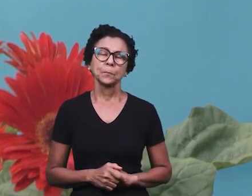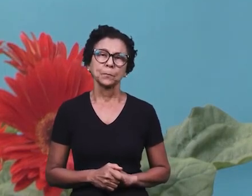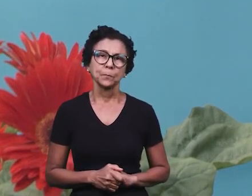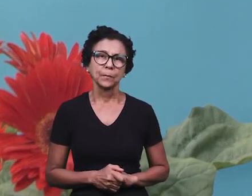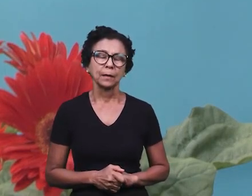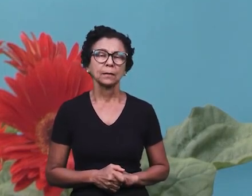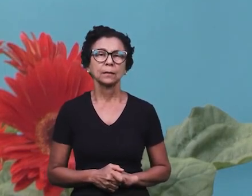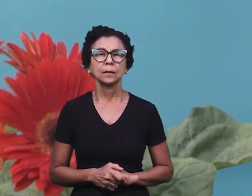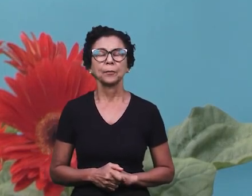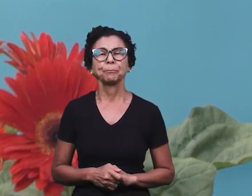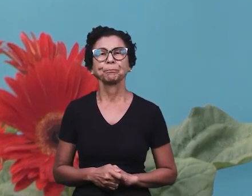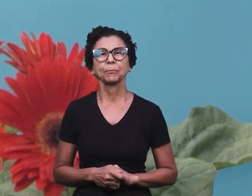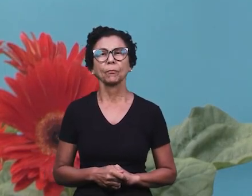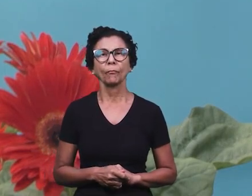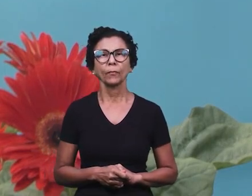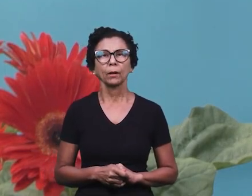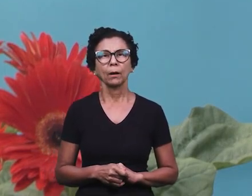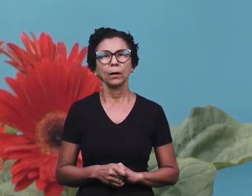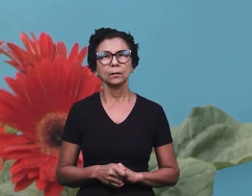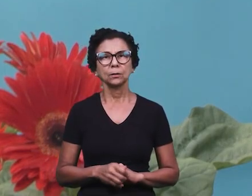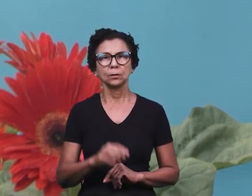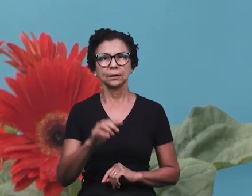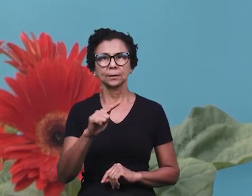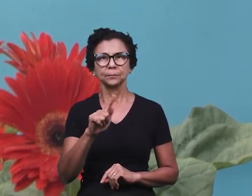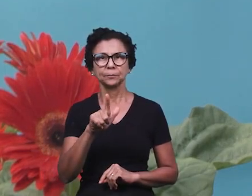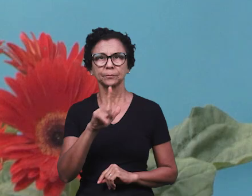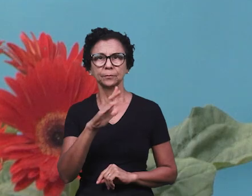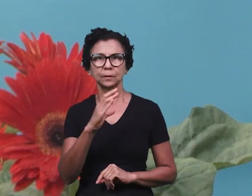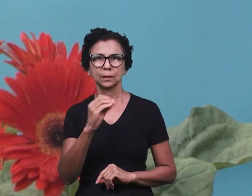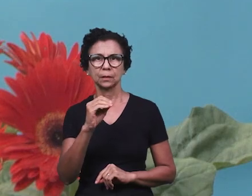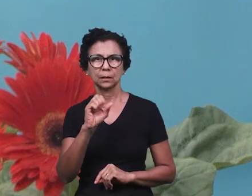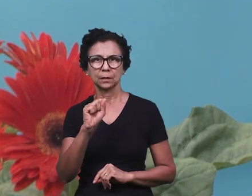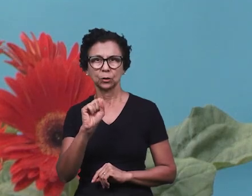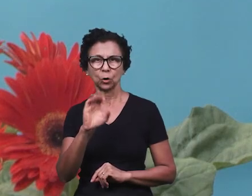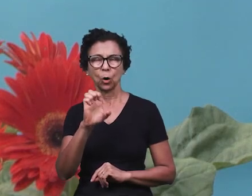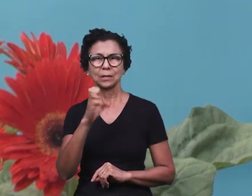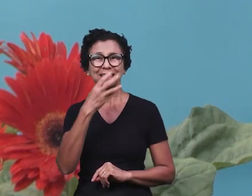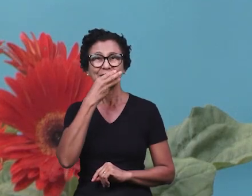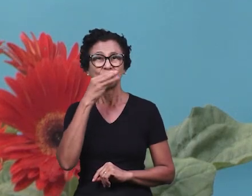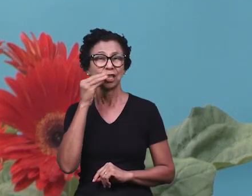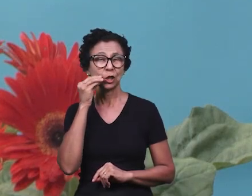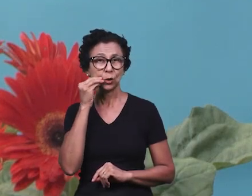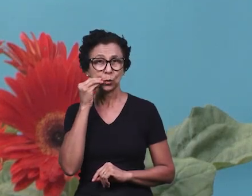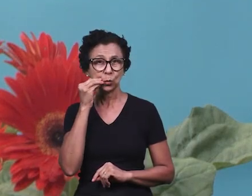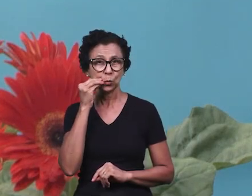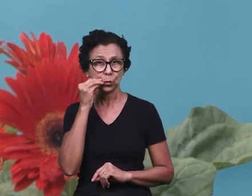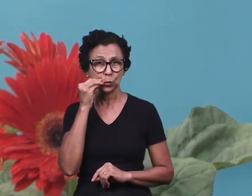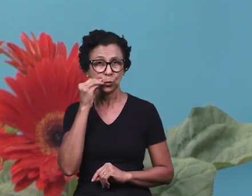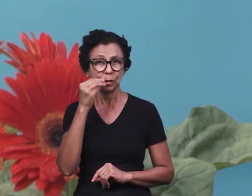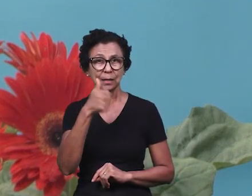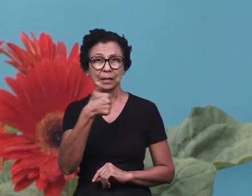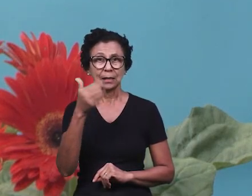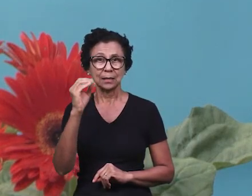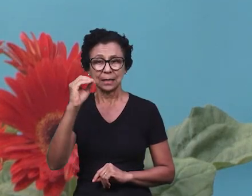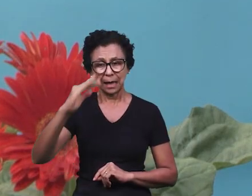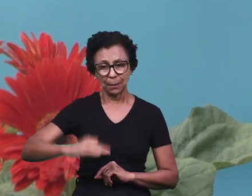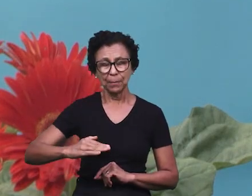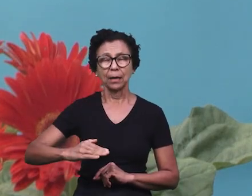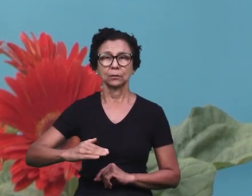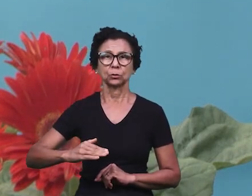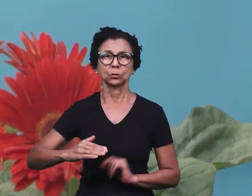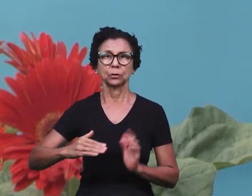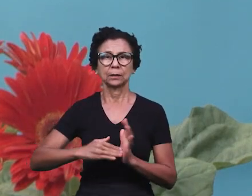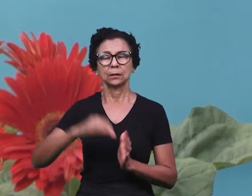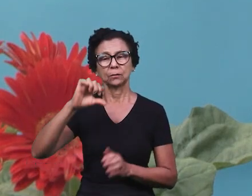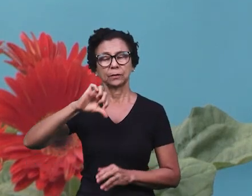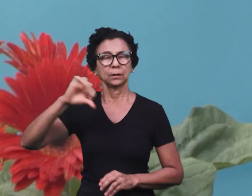de jejum, porque a glicose normal ela tem que estar abaixo de 100, até 99. Mais a hemoglobina glicada,